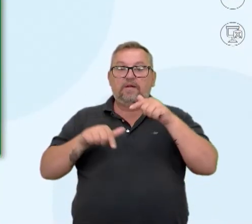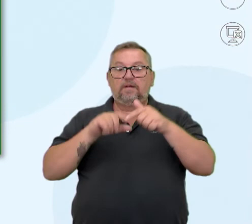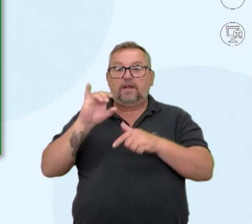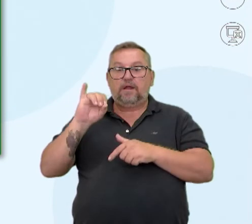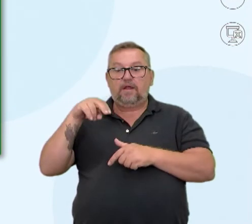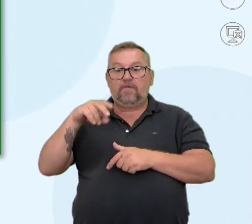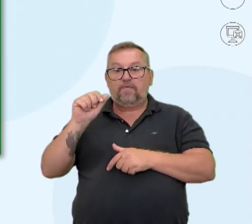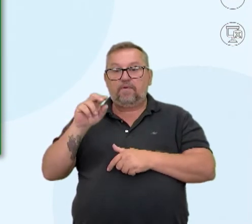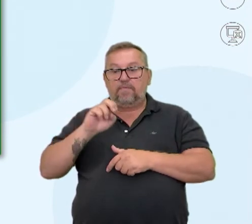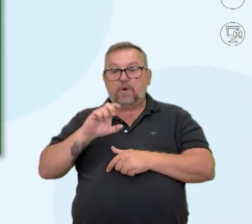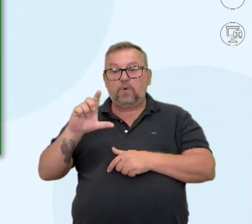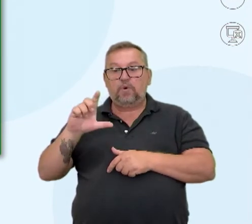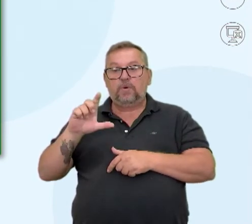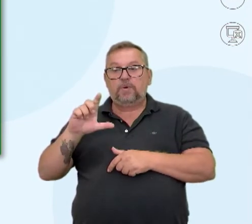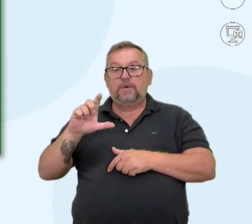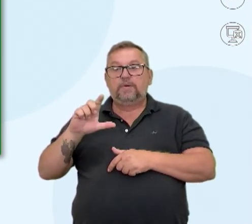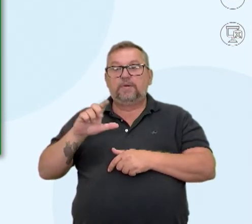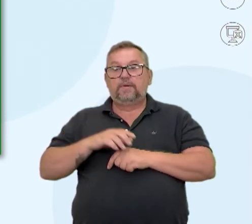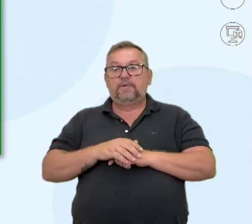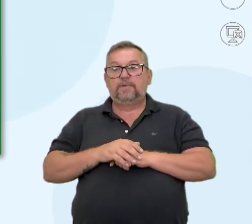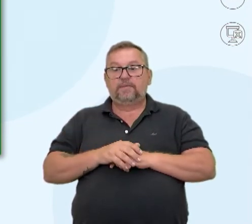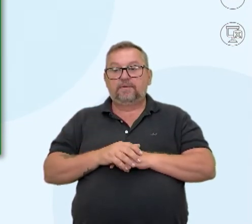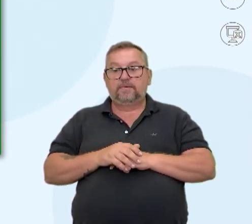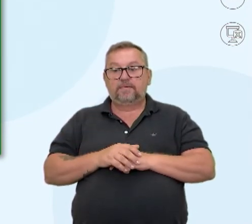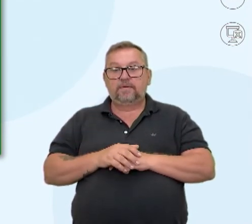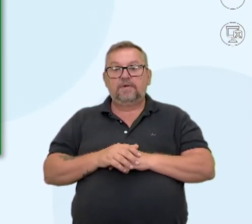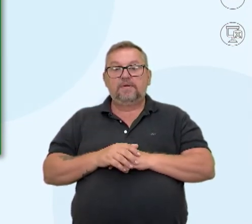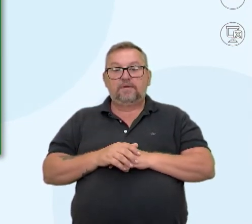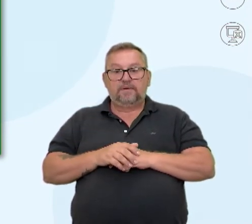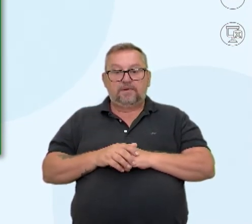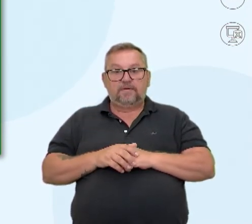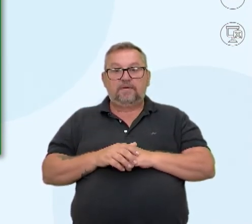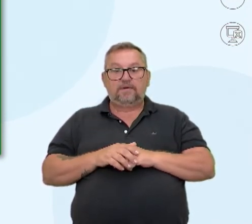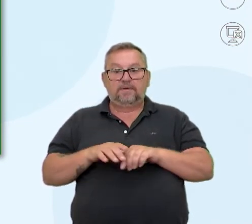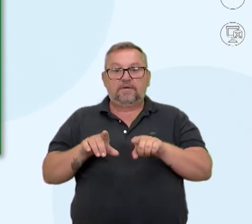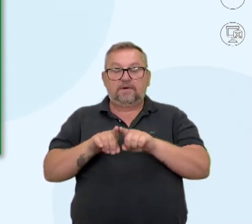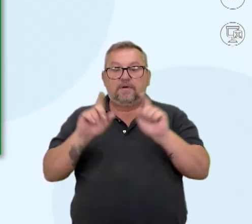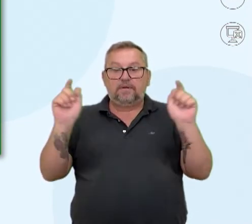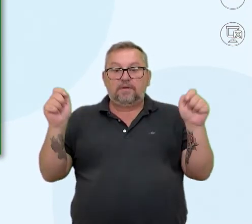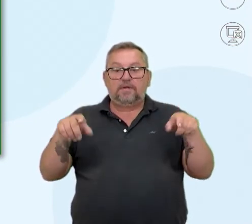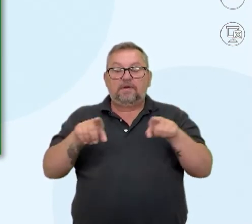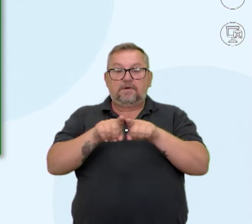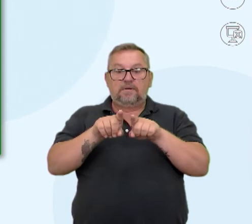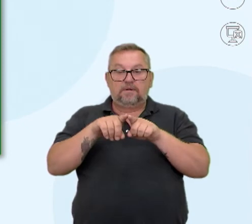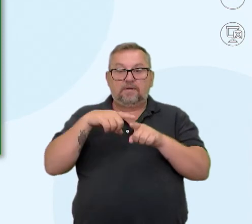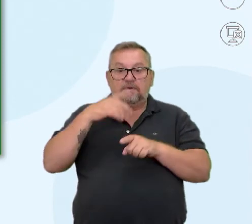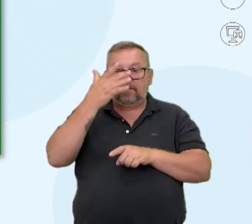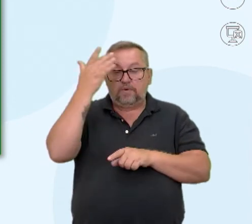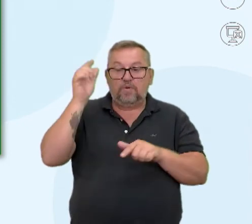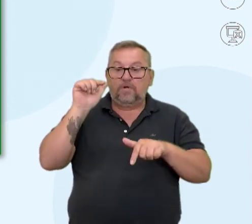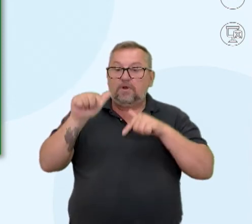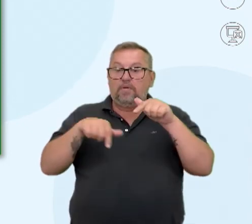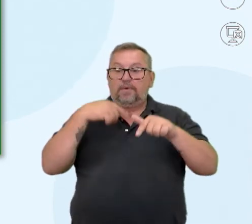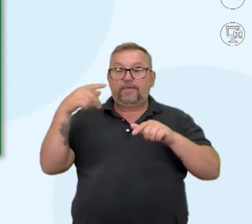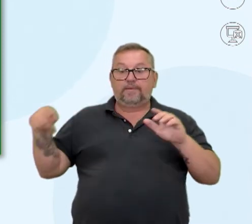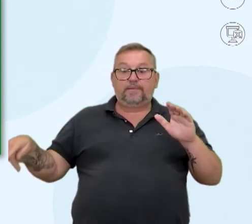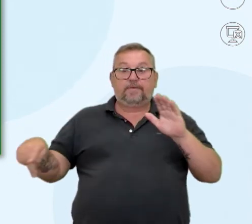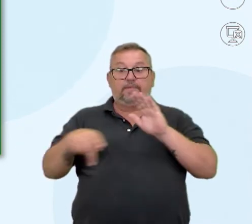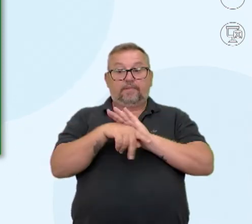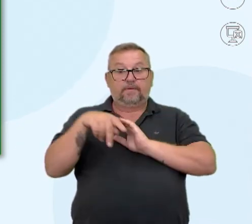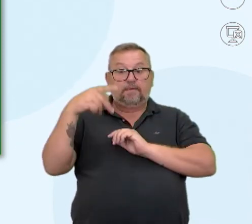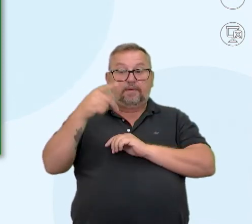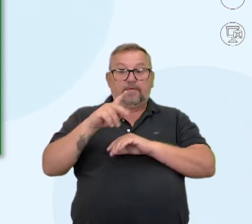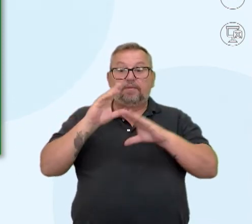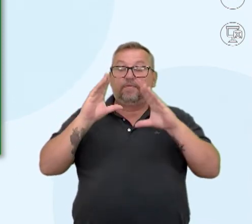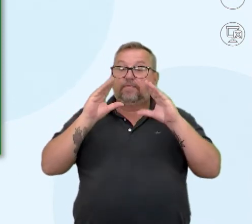trabalhador informal. Só que esse trabalhador informal, ele pode ter pessoas trabalhando também para ele. E se ele tiver